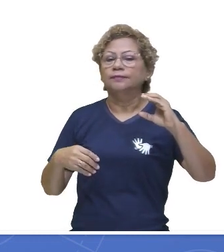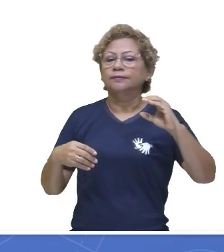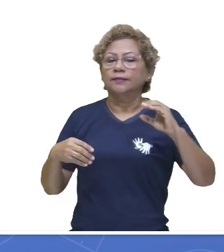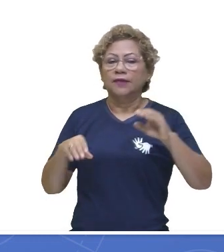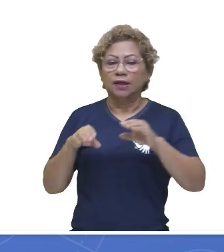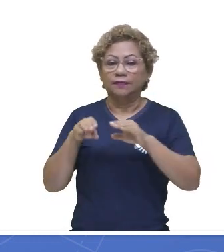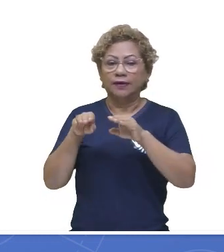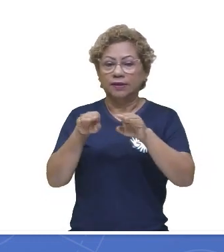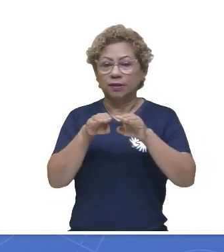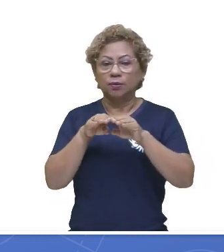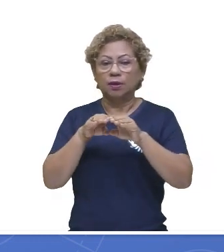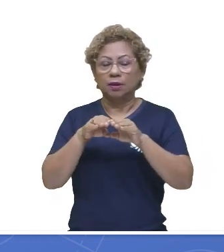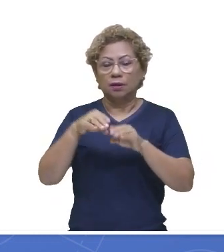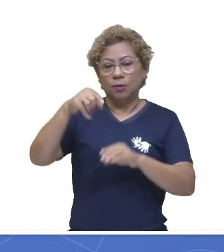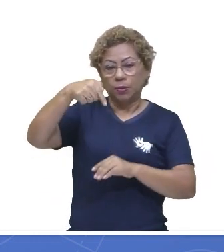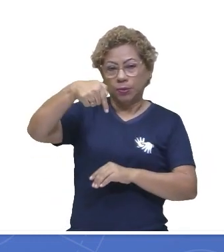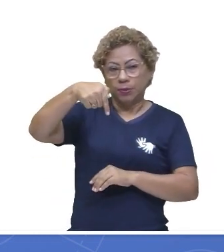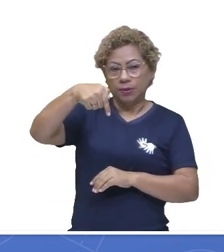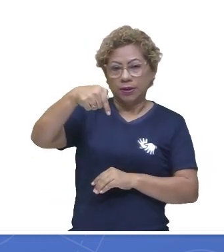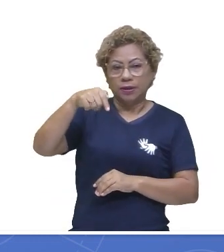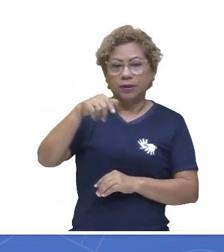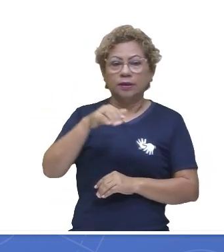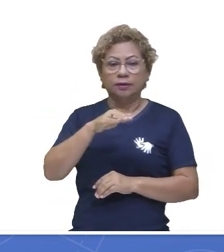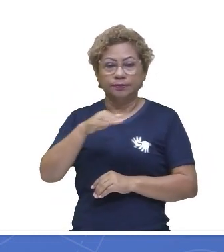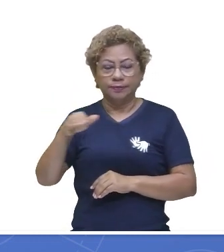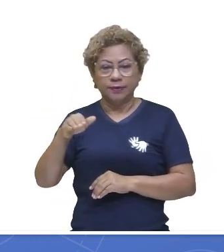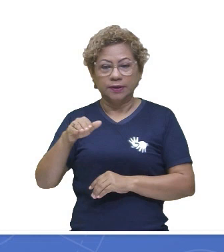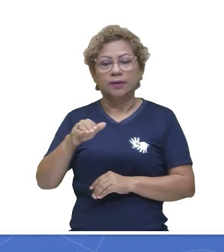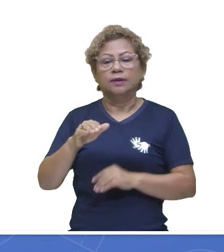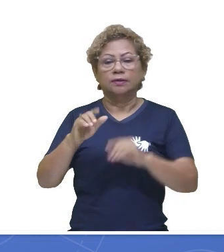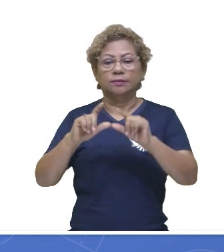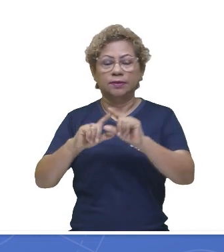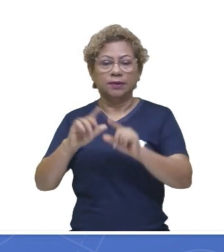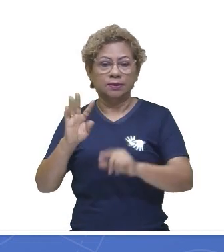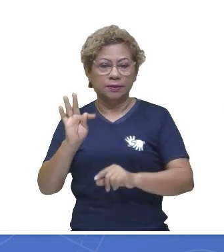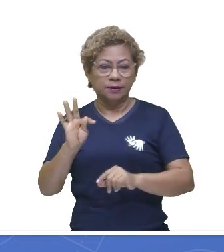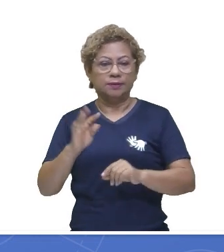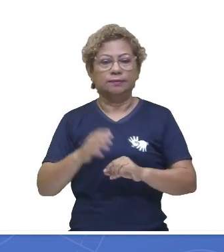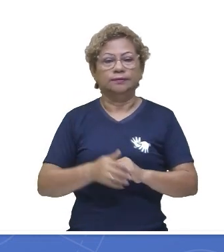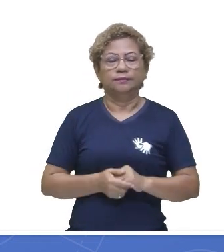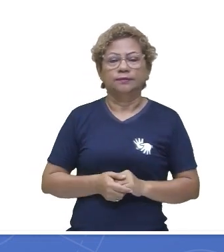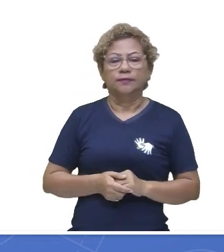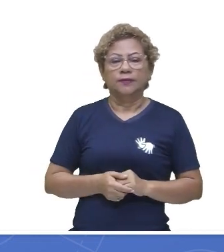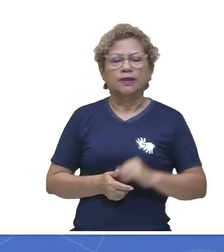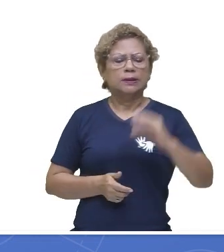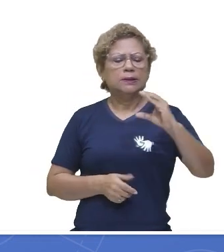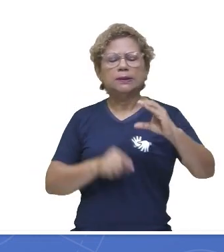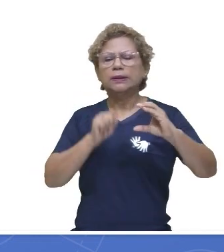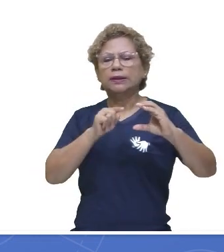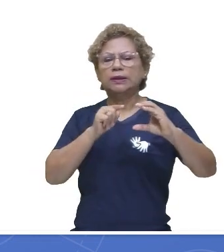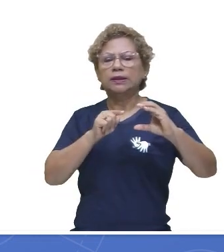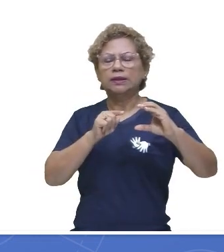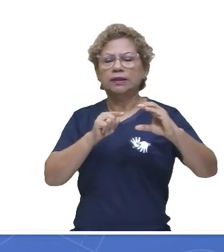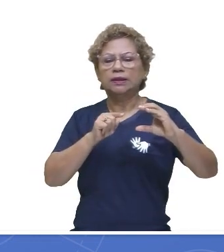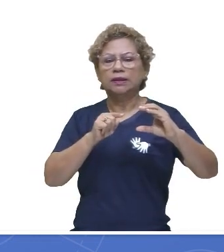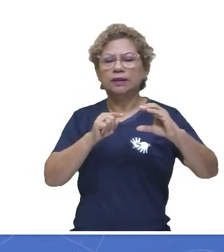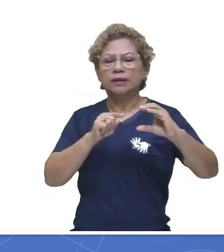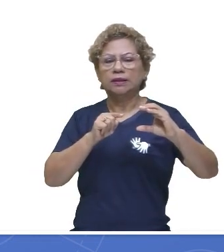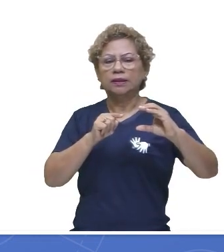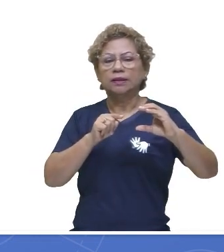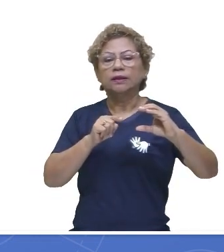térmica, que é o C, será igual à razão, né, entre a quantidade de calor aqui, que é o